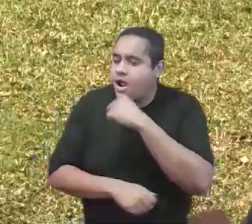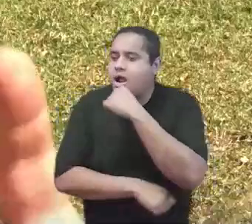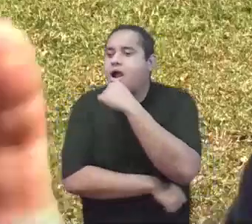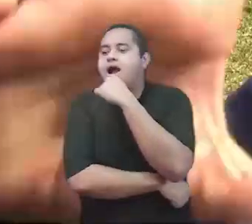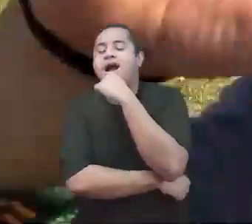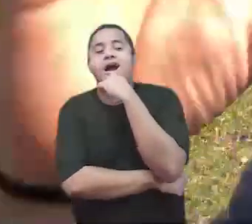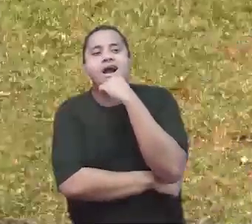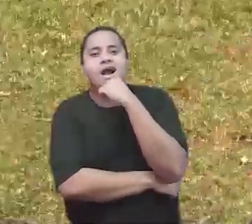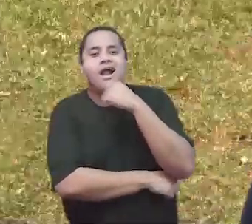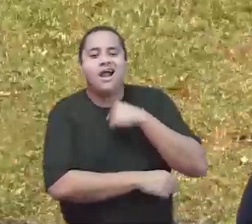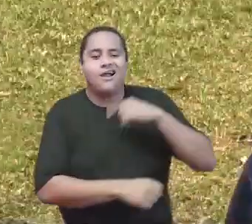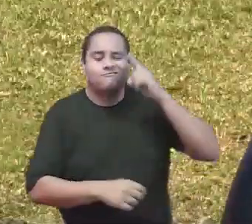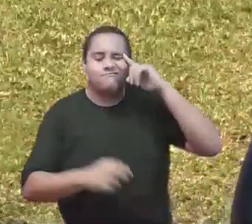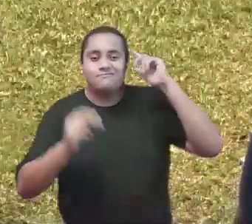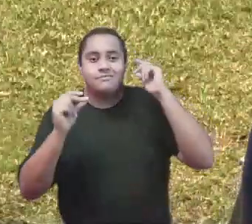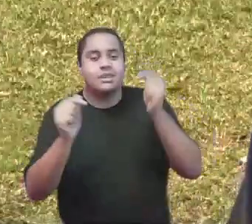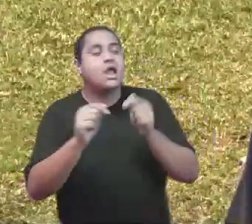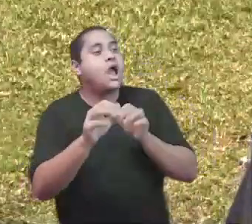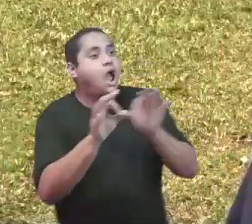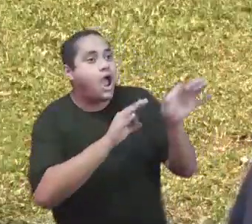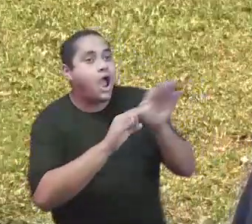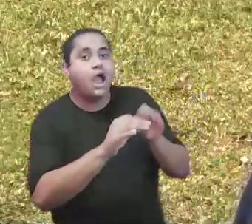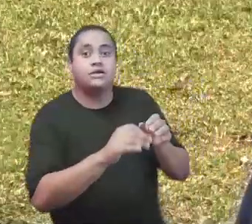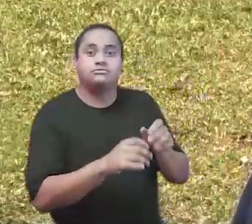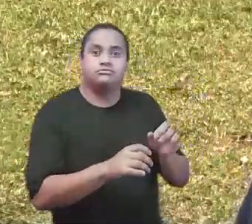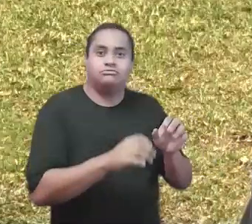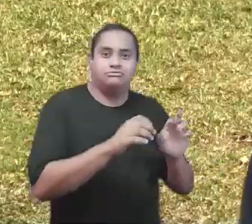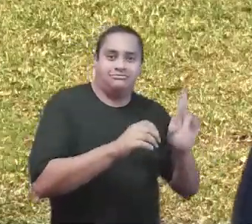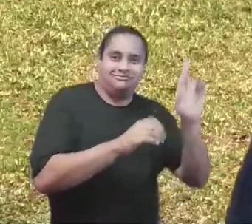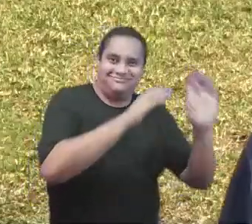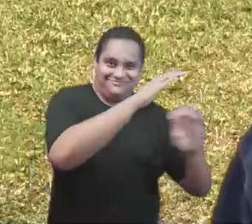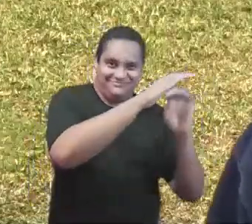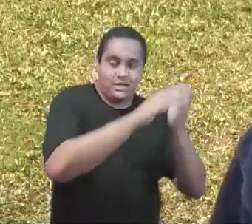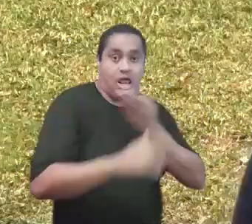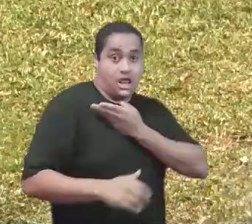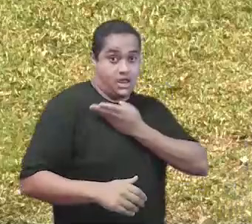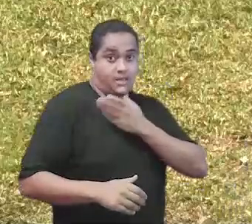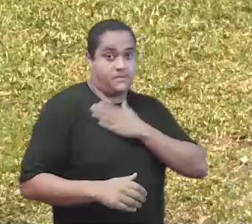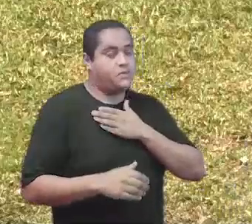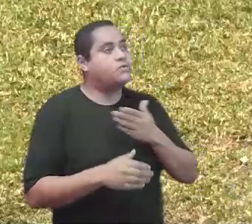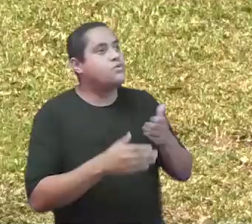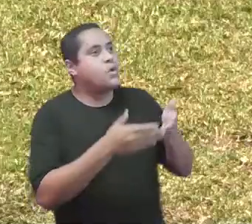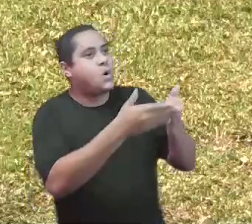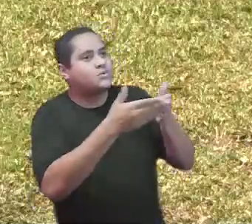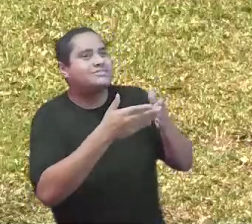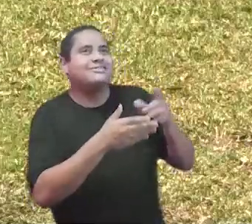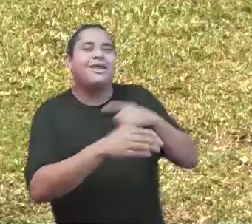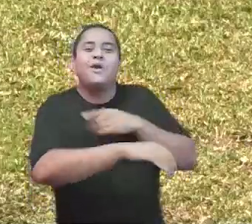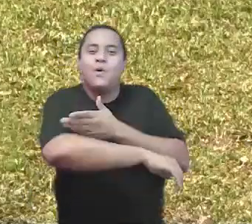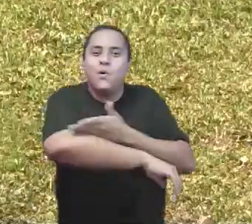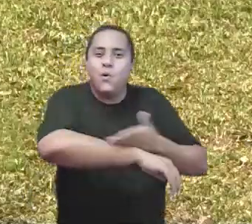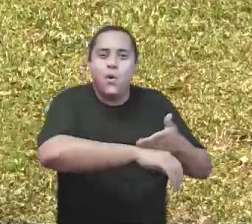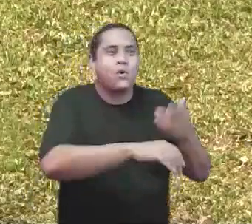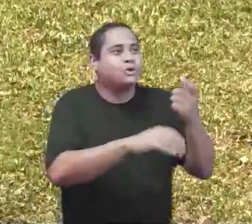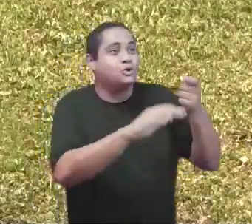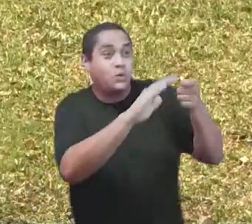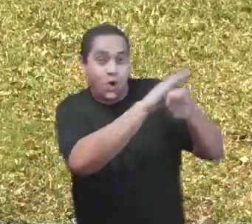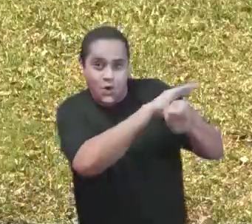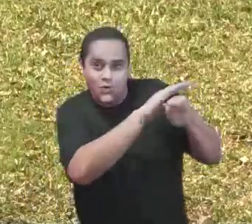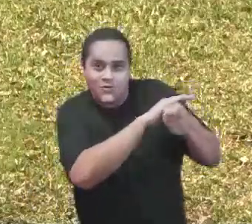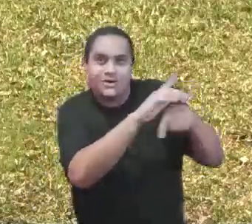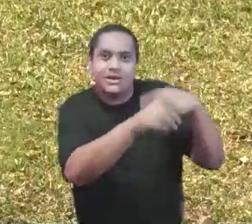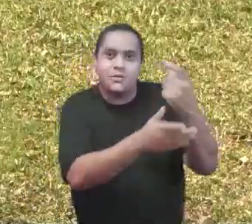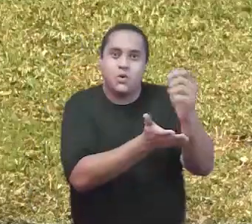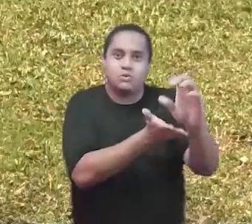aí eu preparei um pitch para um empresário amigo meu, fiz um pitch, tem a história do ROI, né? O retorno